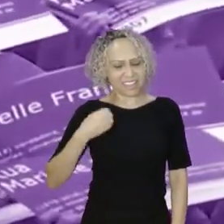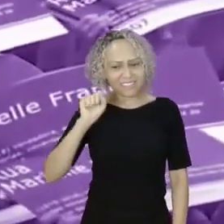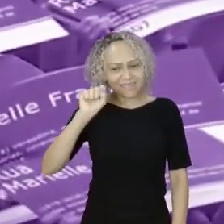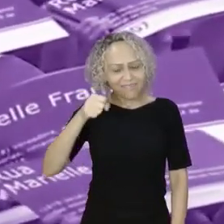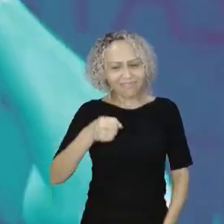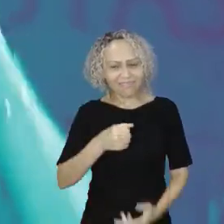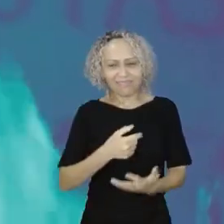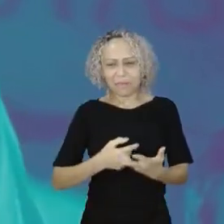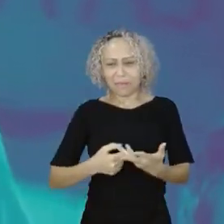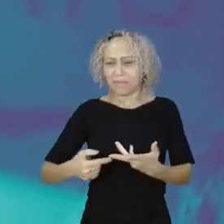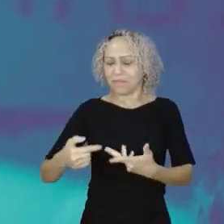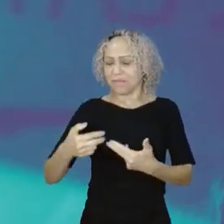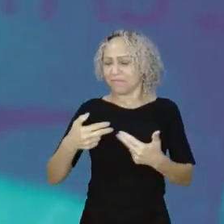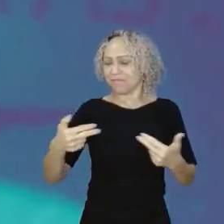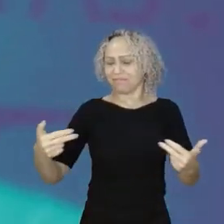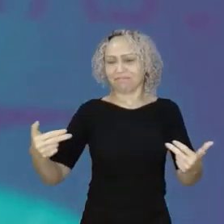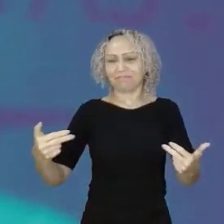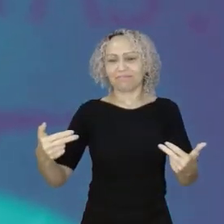acontecer.